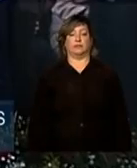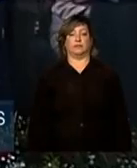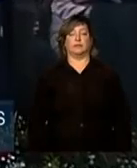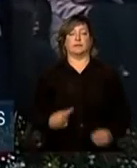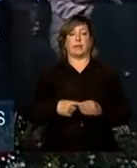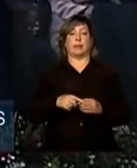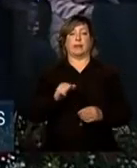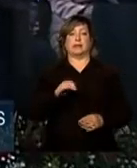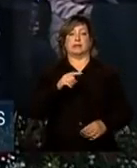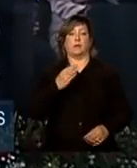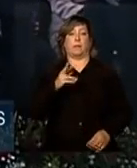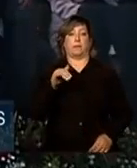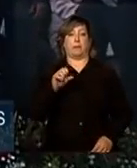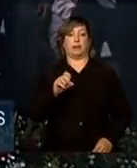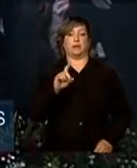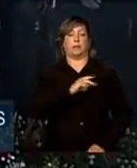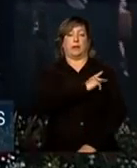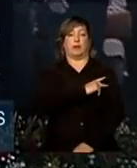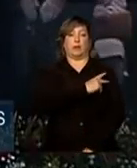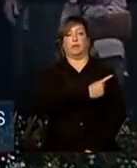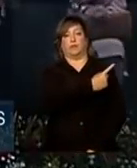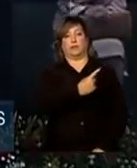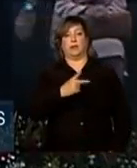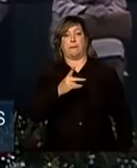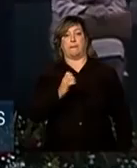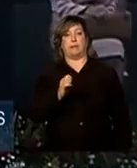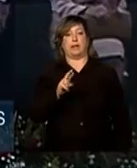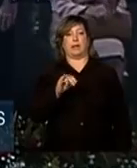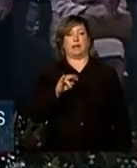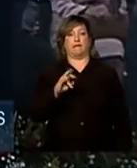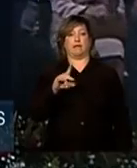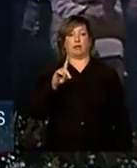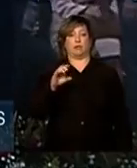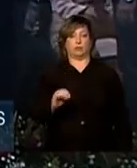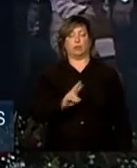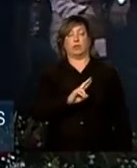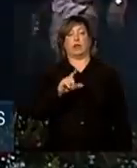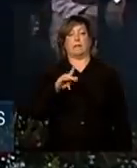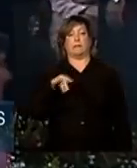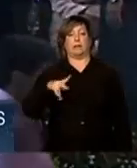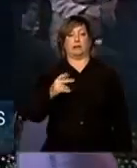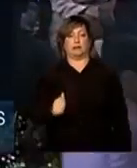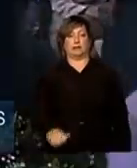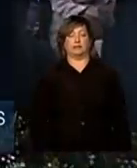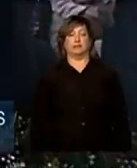São Brás do Piauí, Perivaldo Campos Braga, Lapinha.